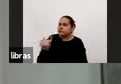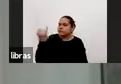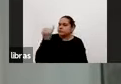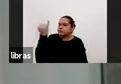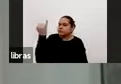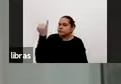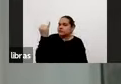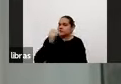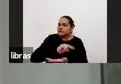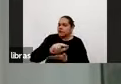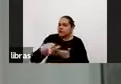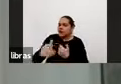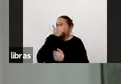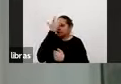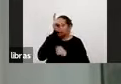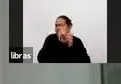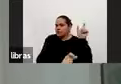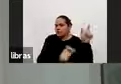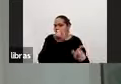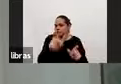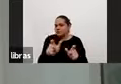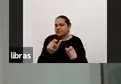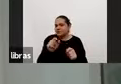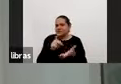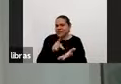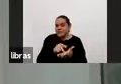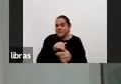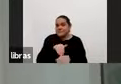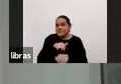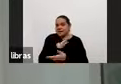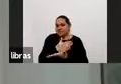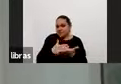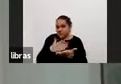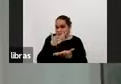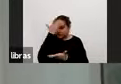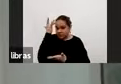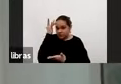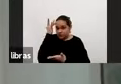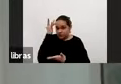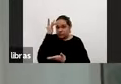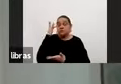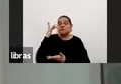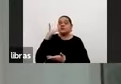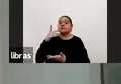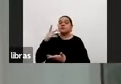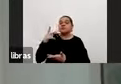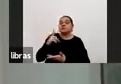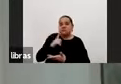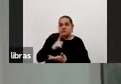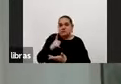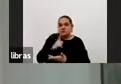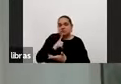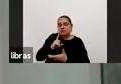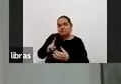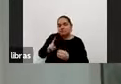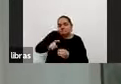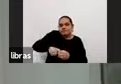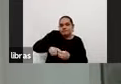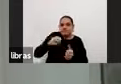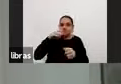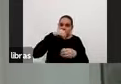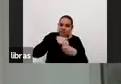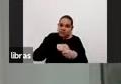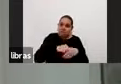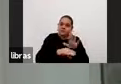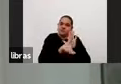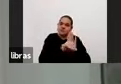dessas pessoas, basicamente mais da metade dela, inclusive, de alguma forma adentraram as questões ali da 936 ou da